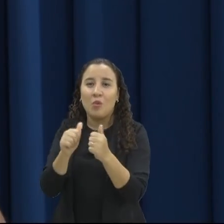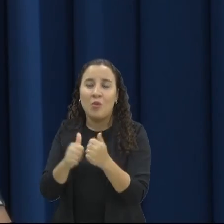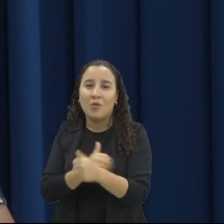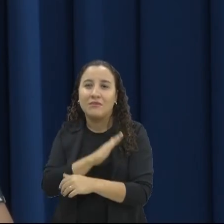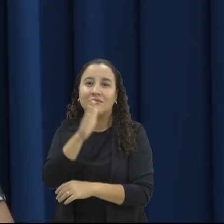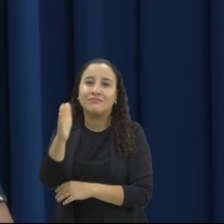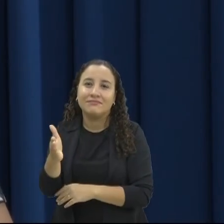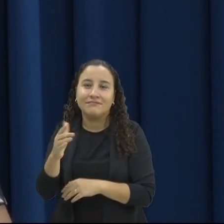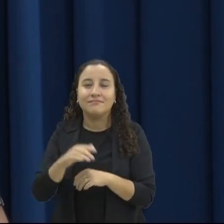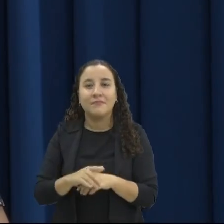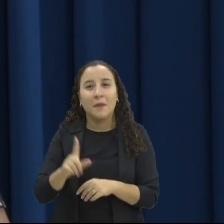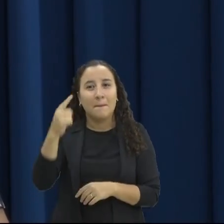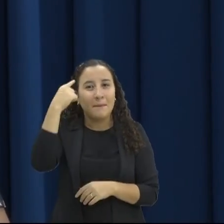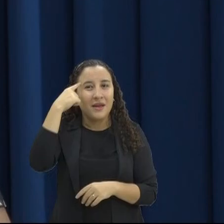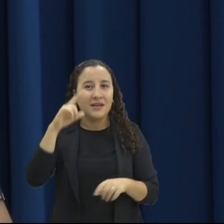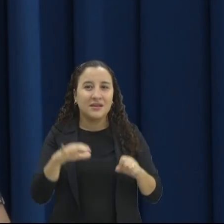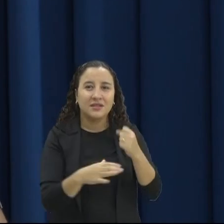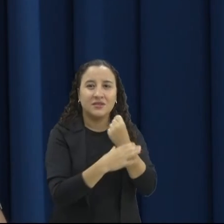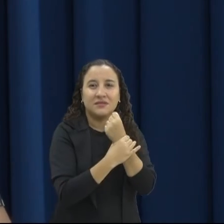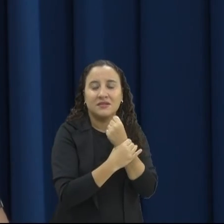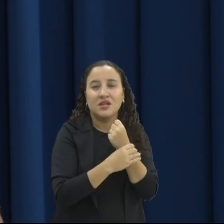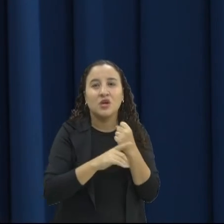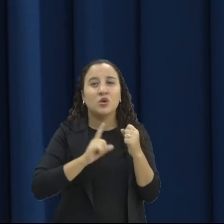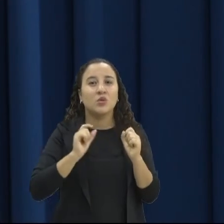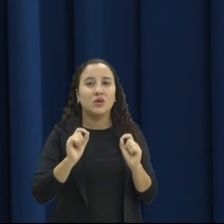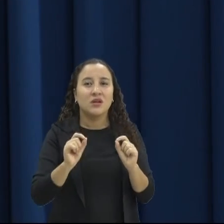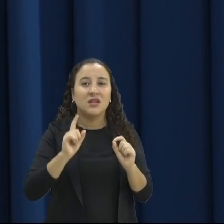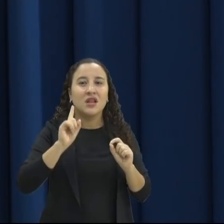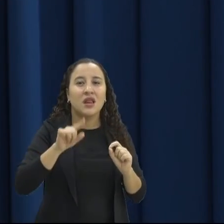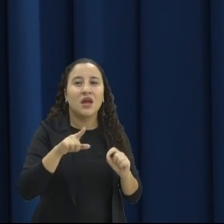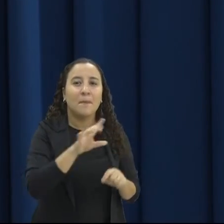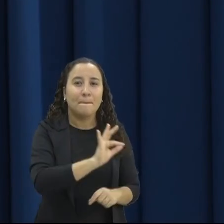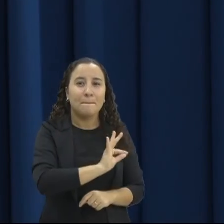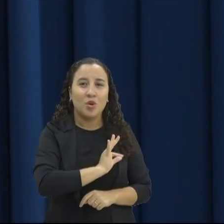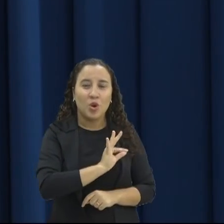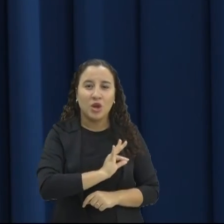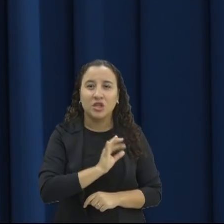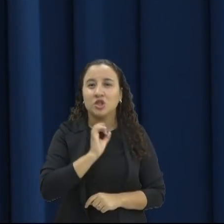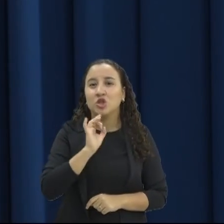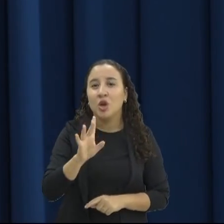é preciso pensar em segurança não como polícia, mas